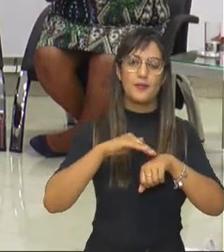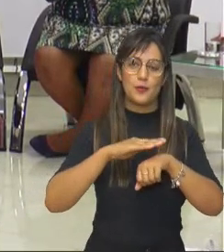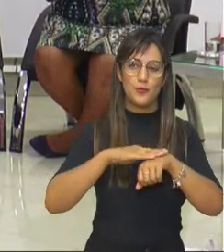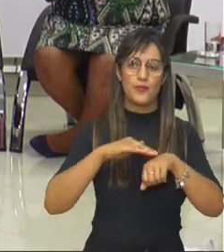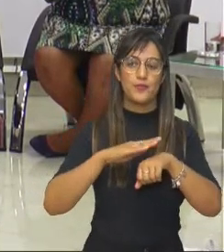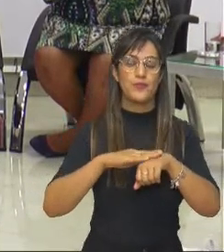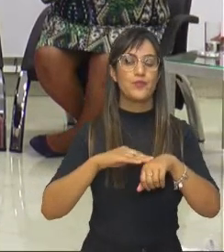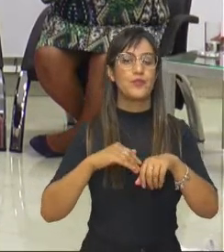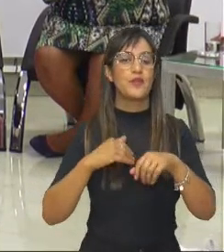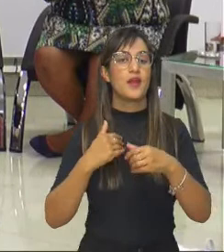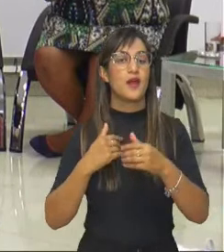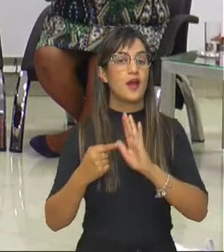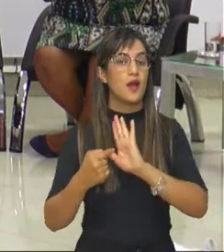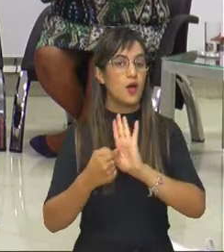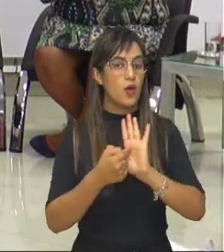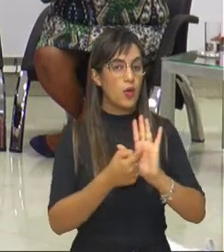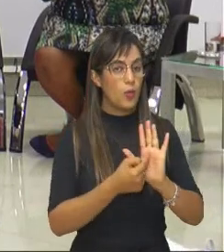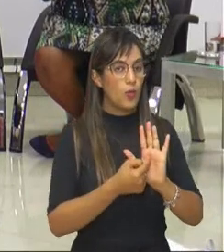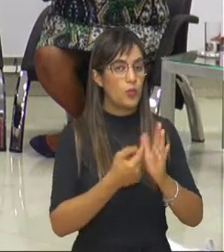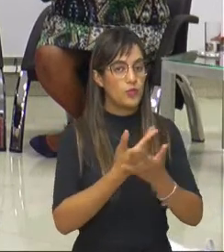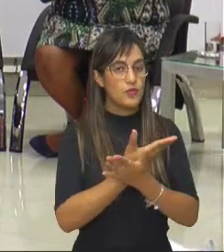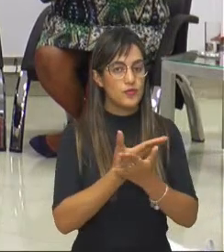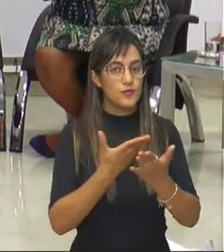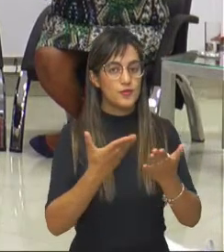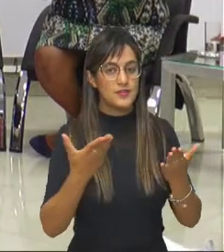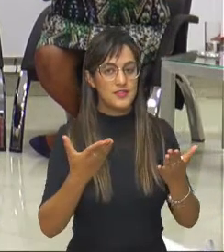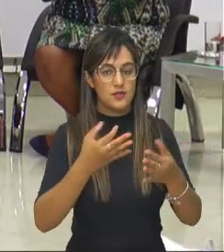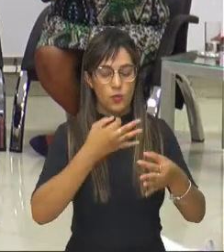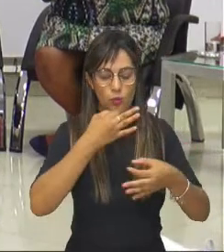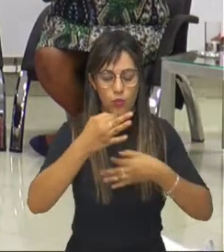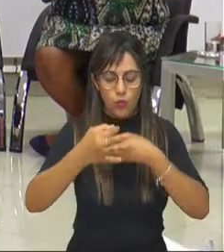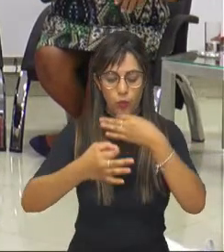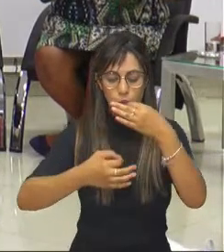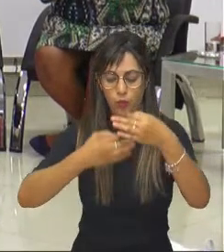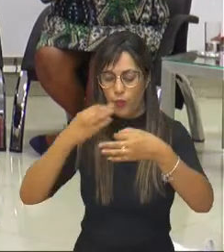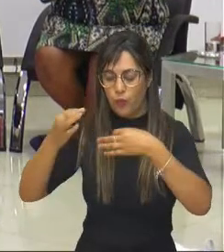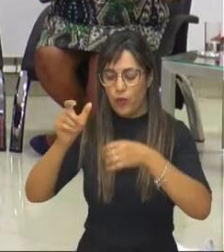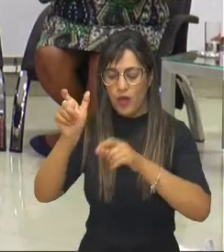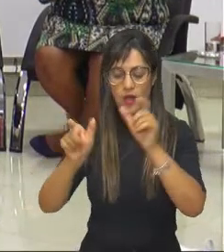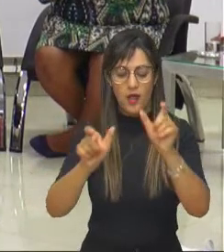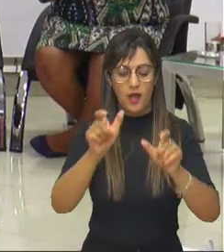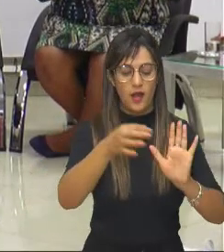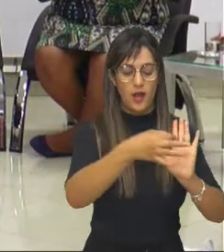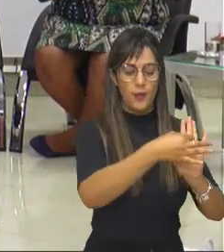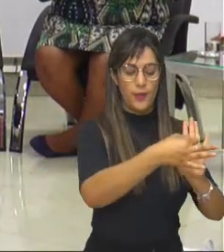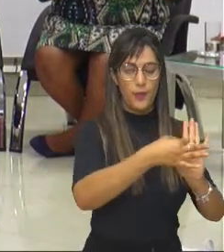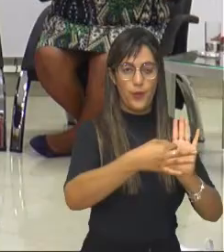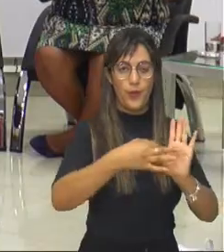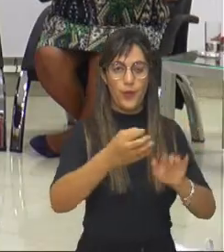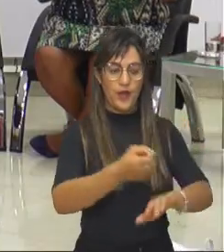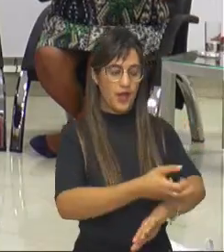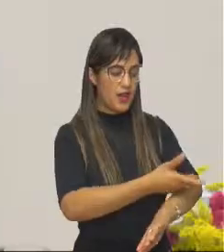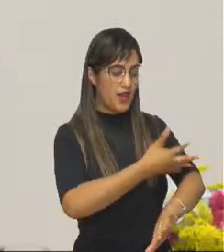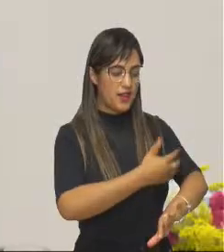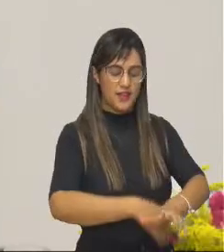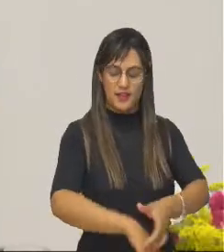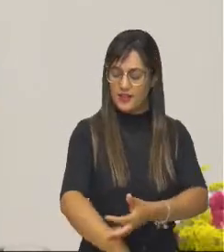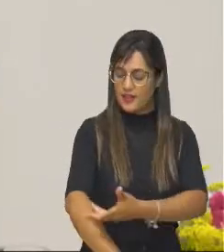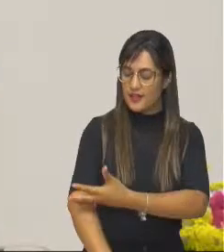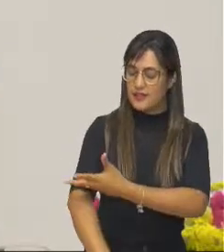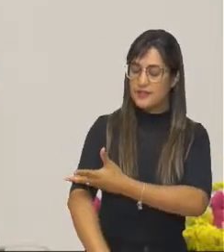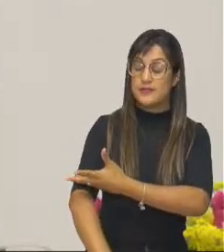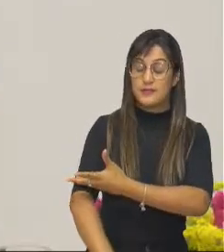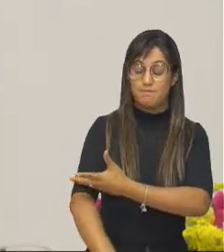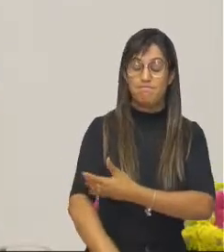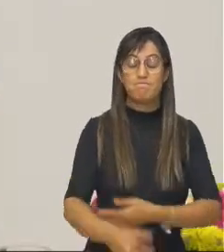acontece. Vocês foram falando e as emoções foram fervilhando dentro da gente, as pessoas tentaram se conter em algum momento,